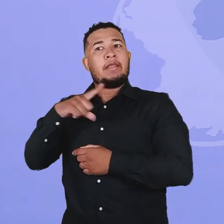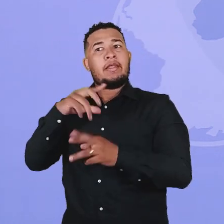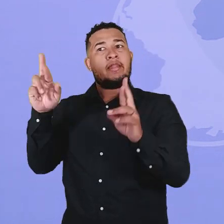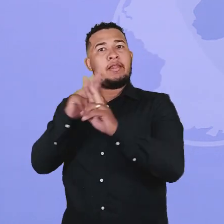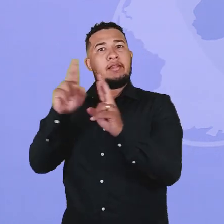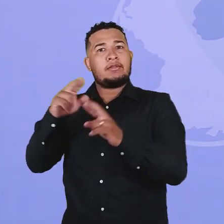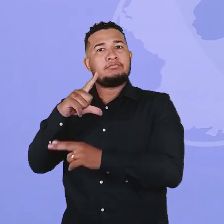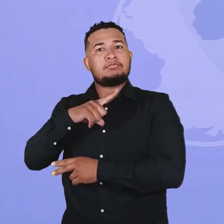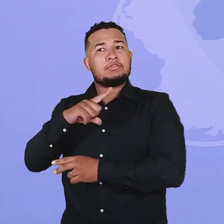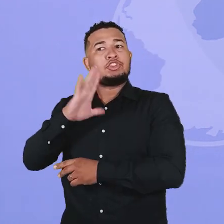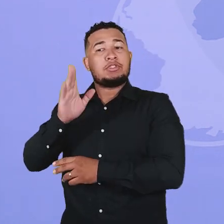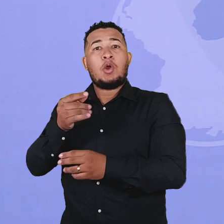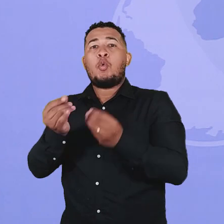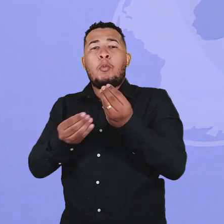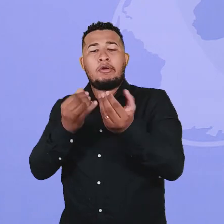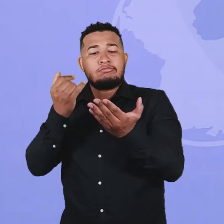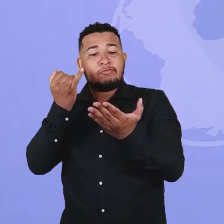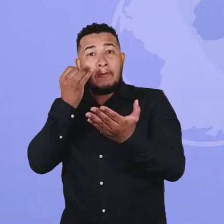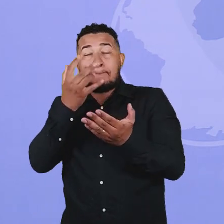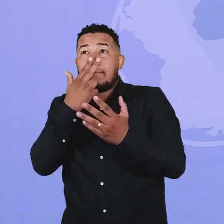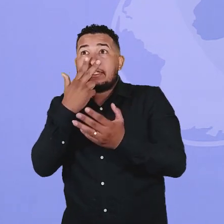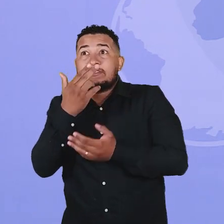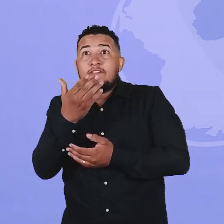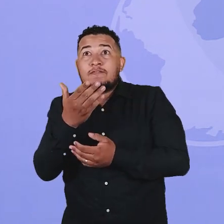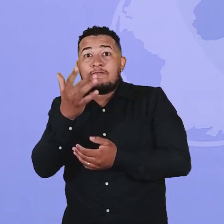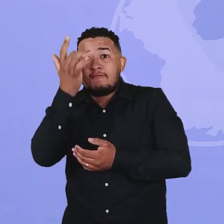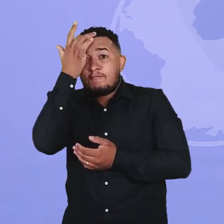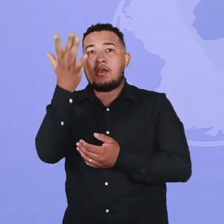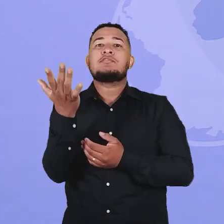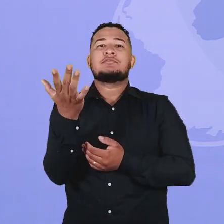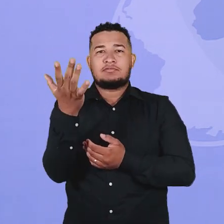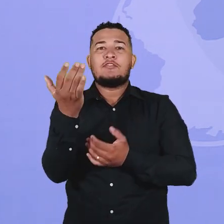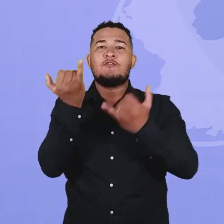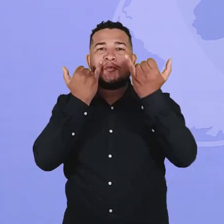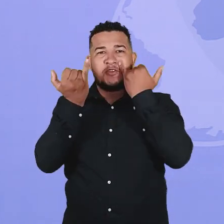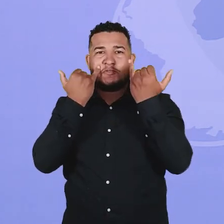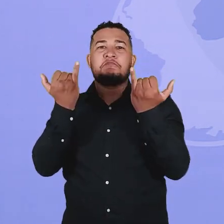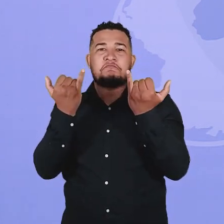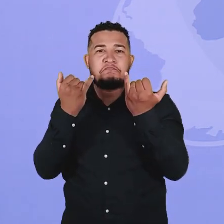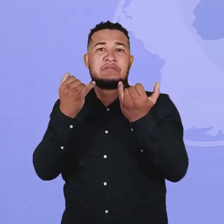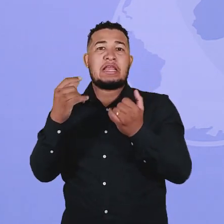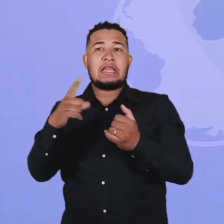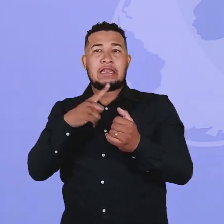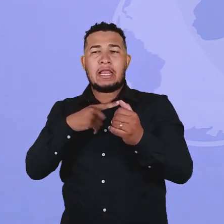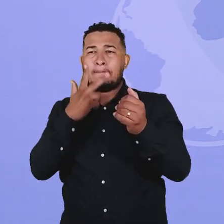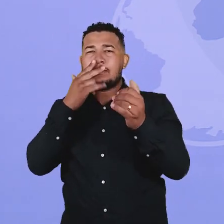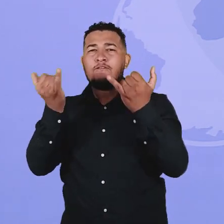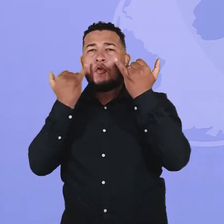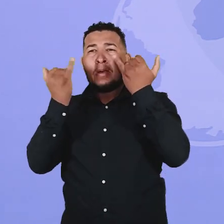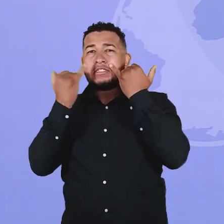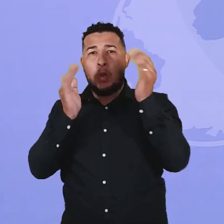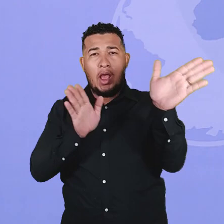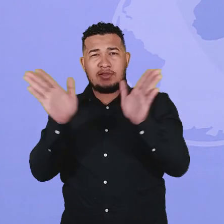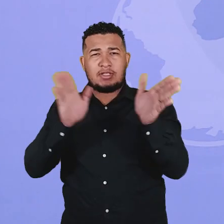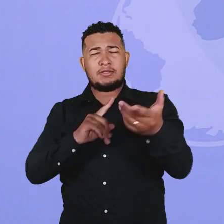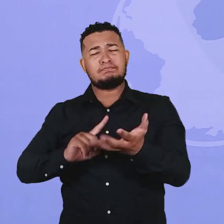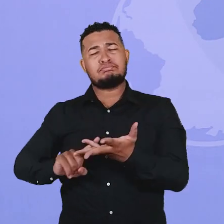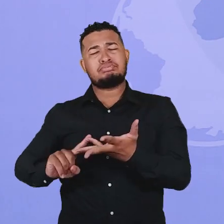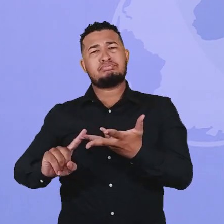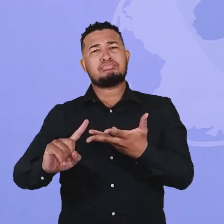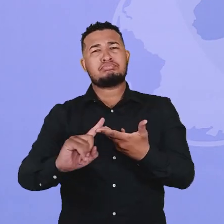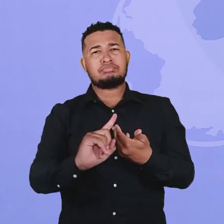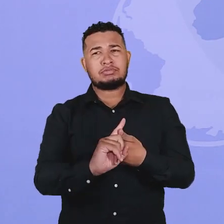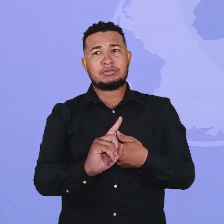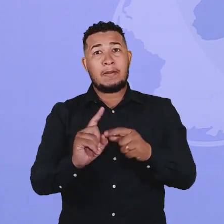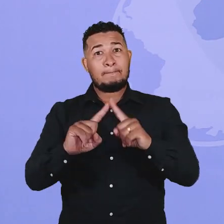está muitas das vezes na palma de nossa mão. Está na palma de você, aluno. Nós temos muitos acessos às informações.